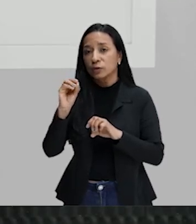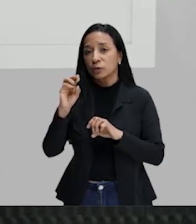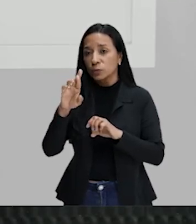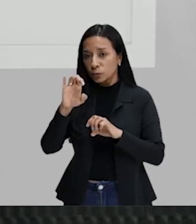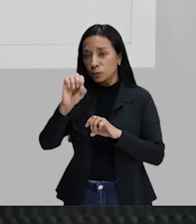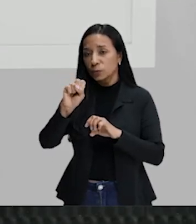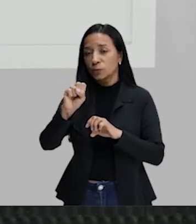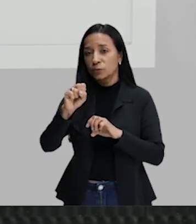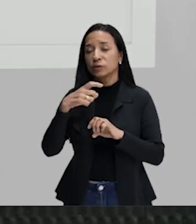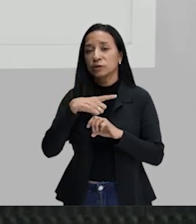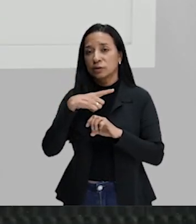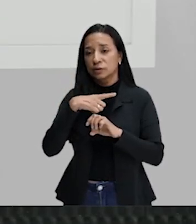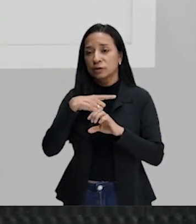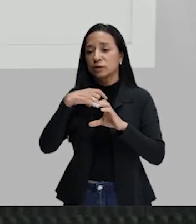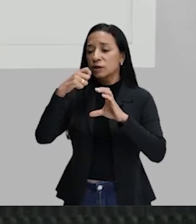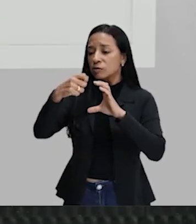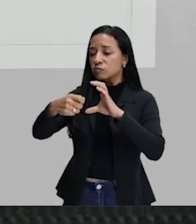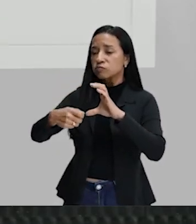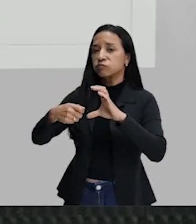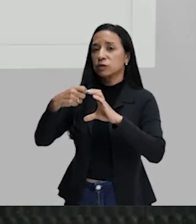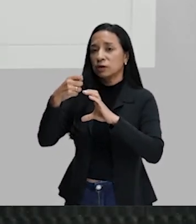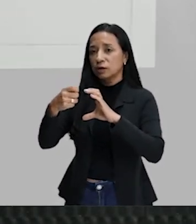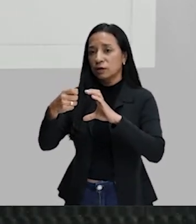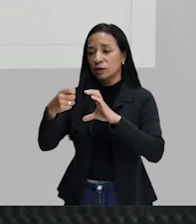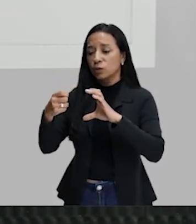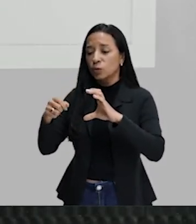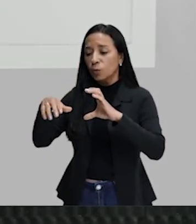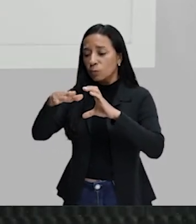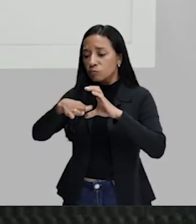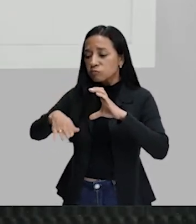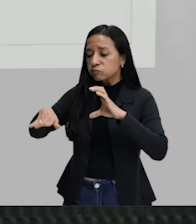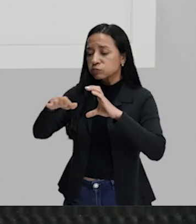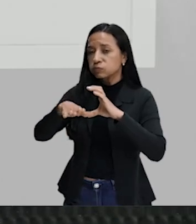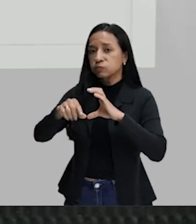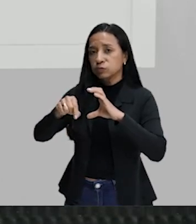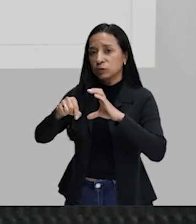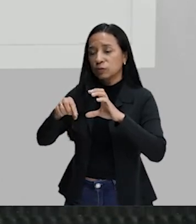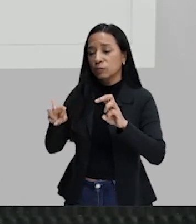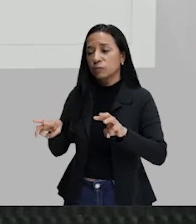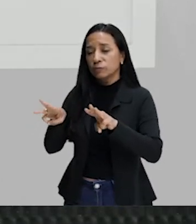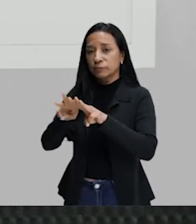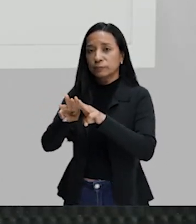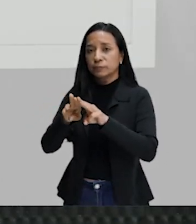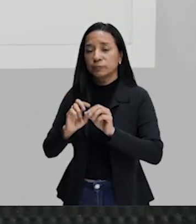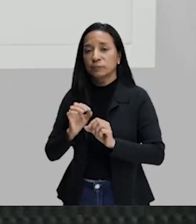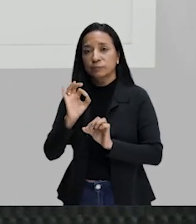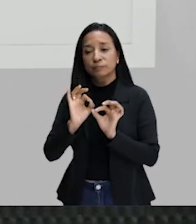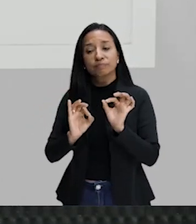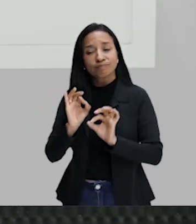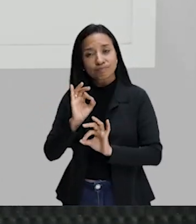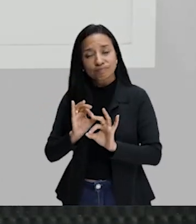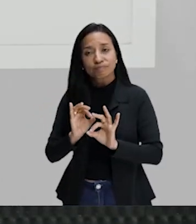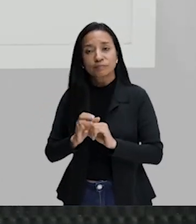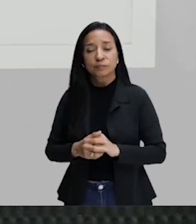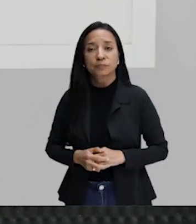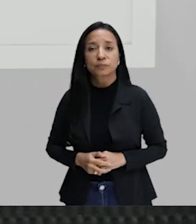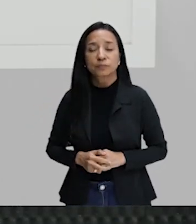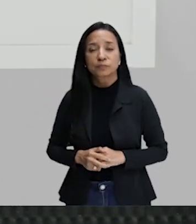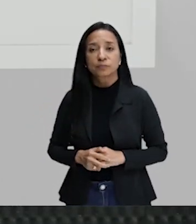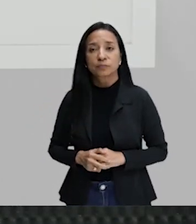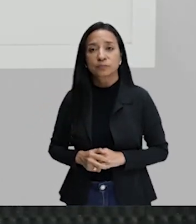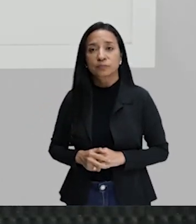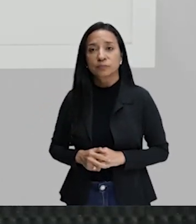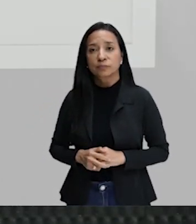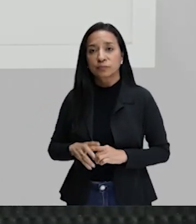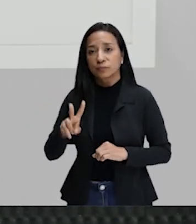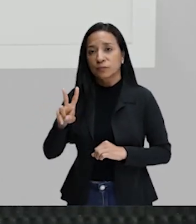desta carga. E isso quando ela está imersa aí a este campo. Tá ok? Certo? De tal forma que esse vetor, ele também, né, o